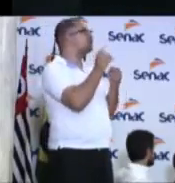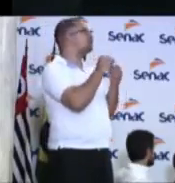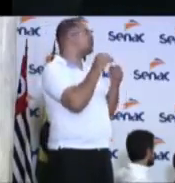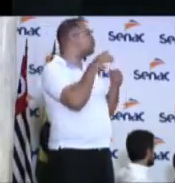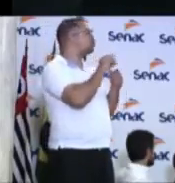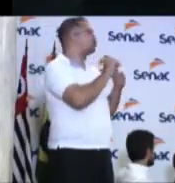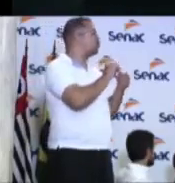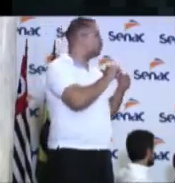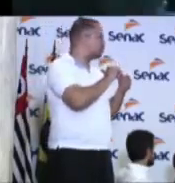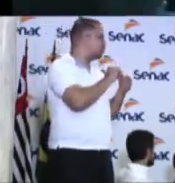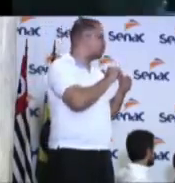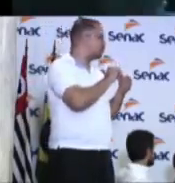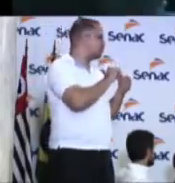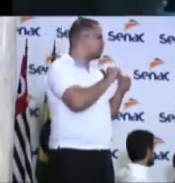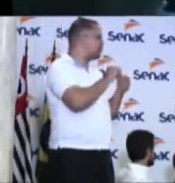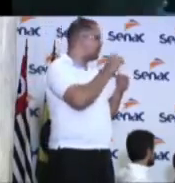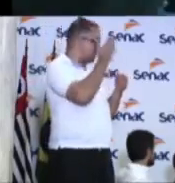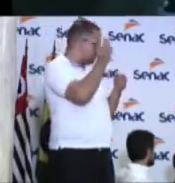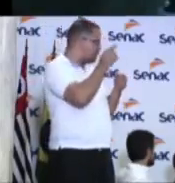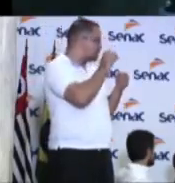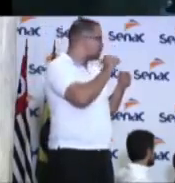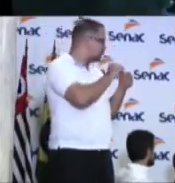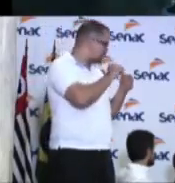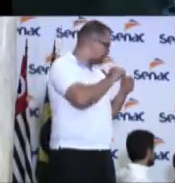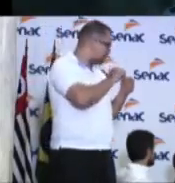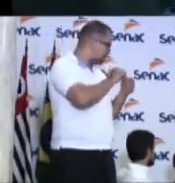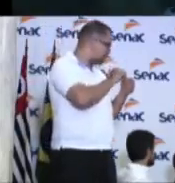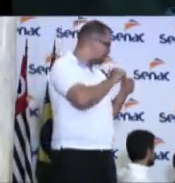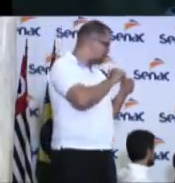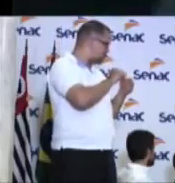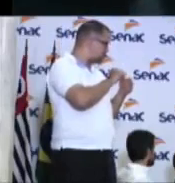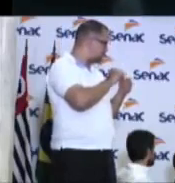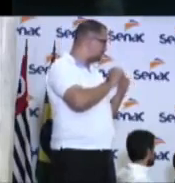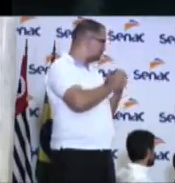menos 50% dos caras atrás de mim estão olhando pra minhas costas.